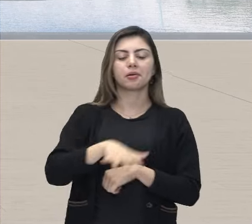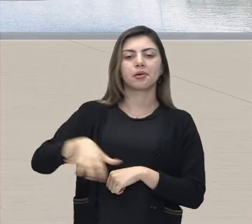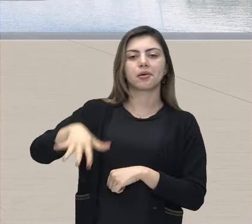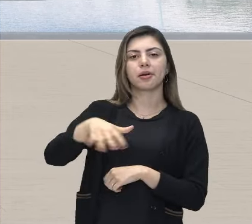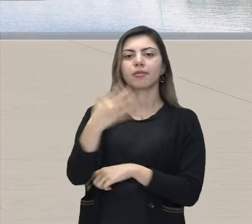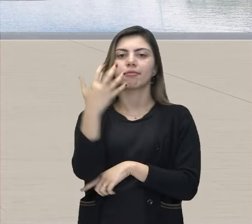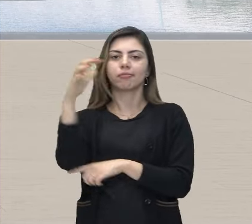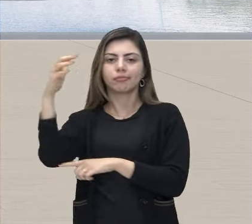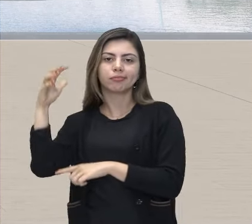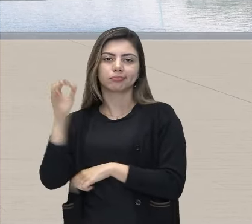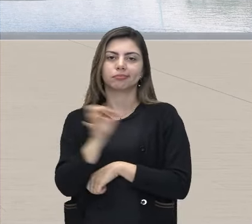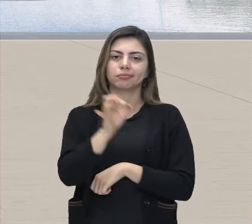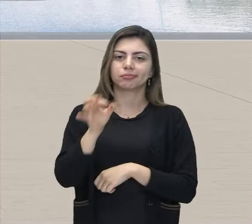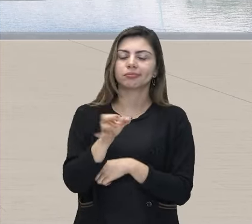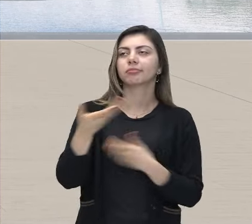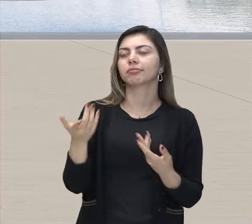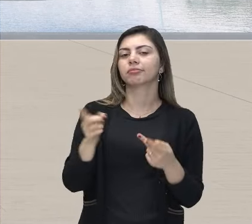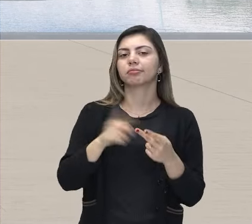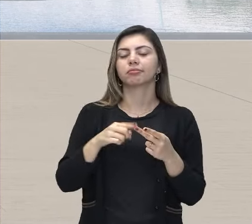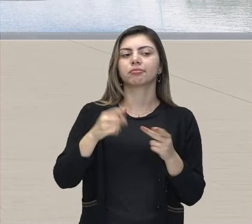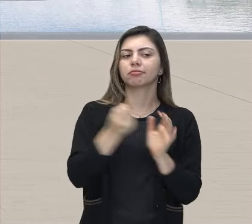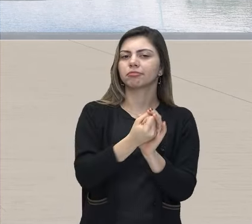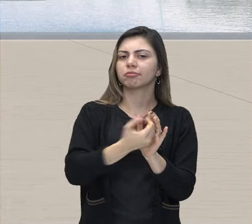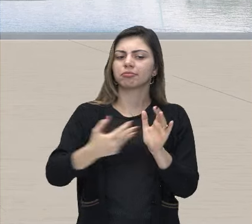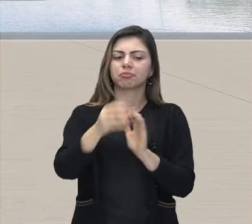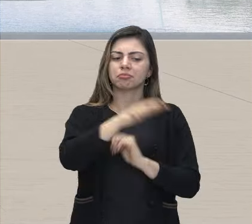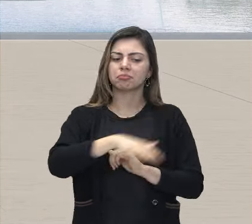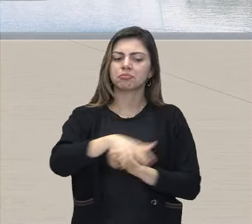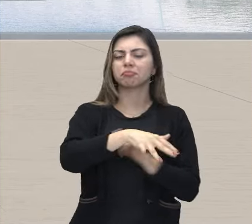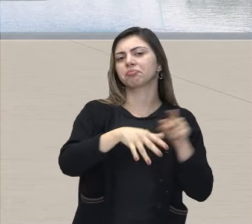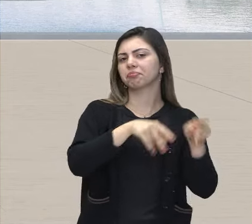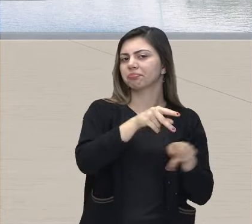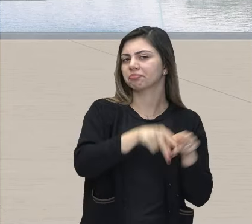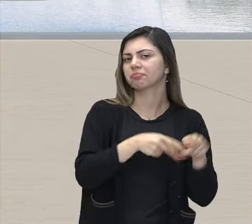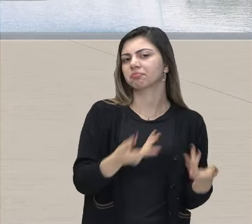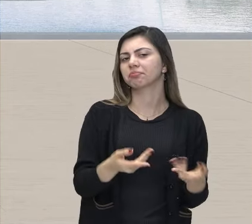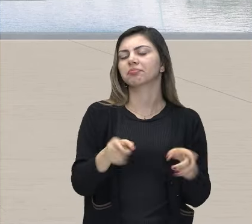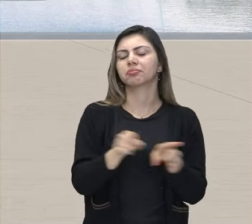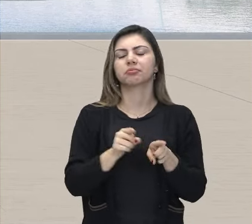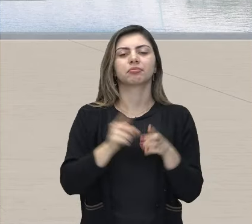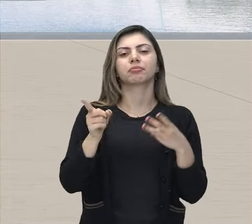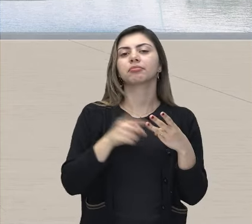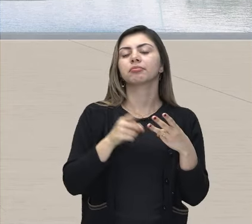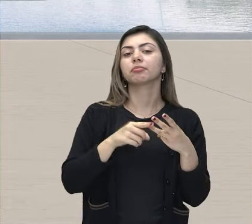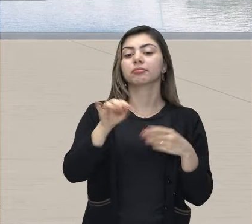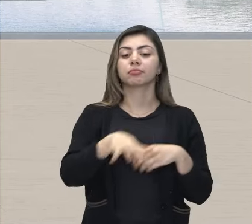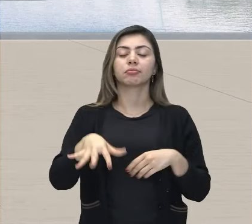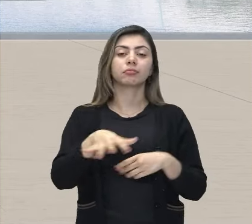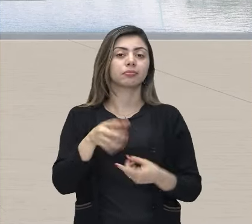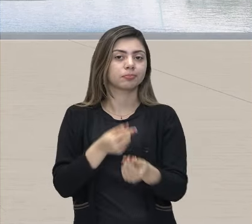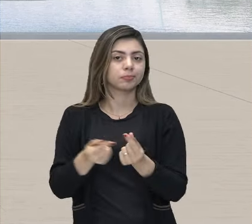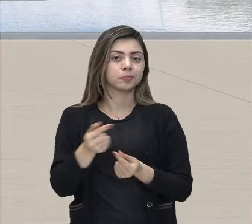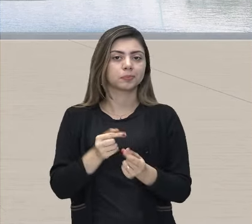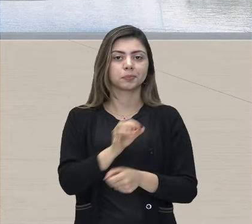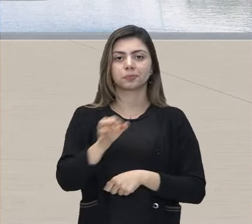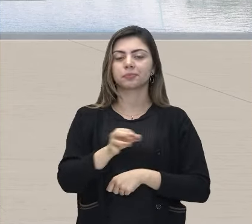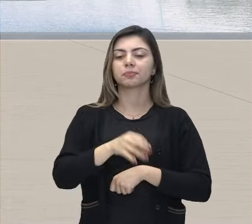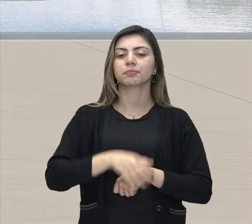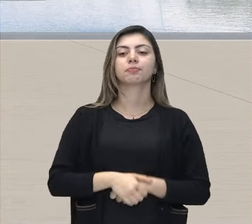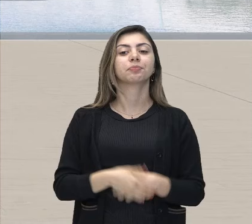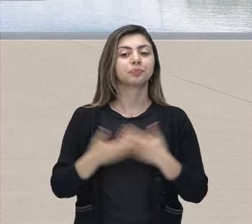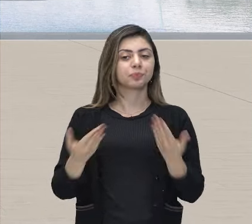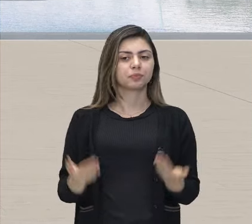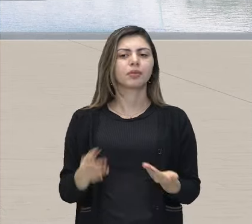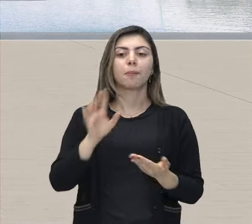da natureza, né? Características gerais, população e também a parte econômica, tá? Mas